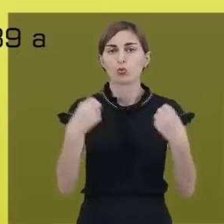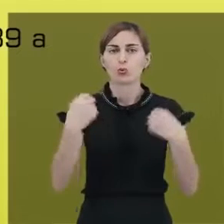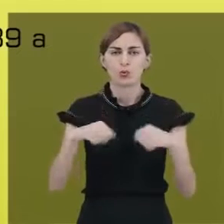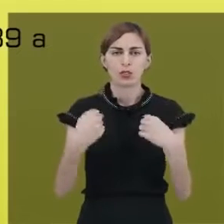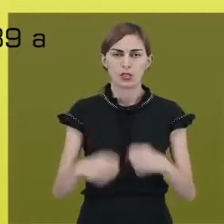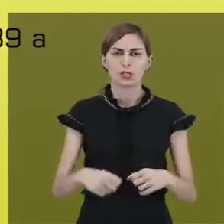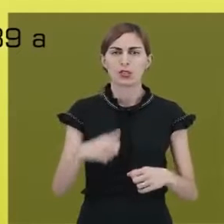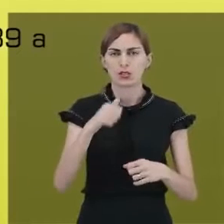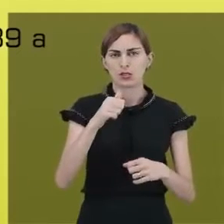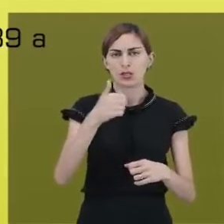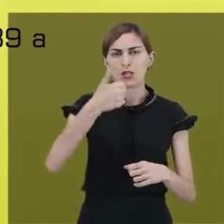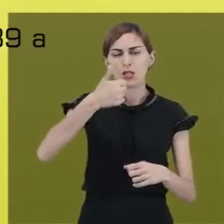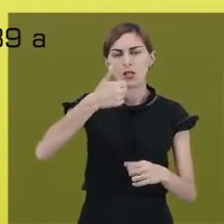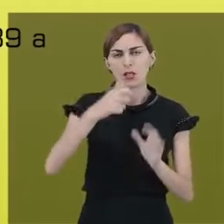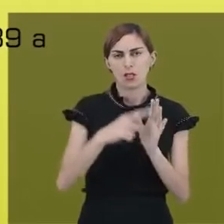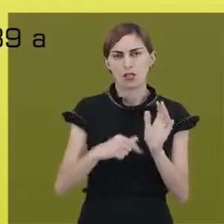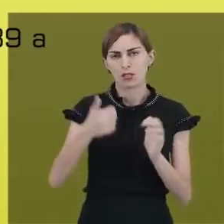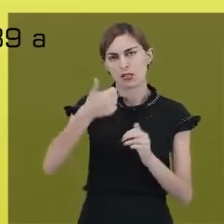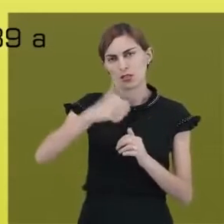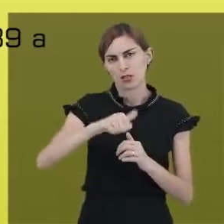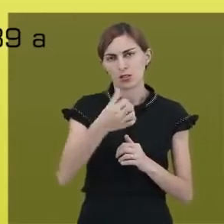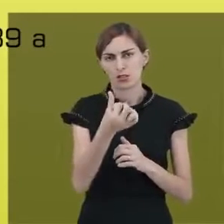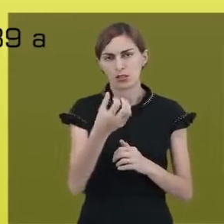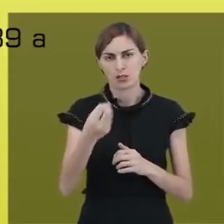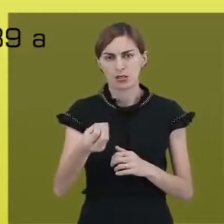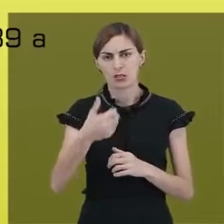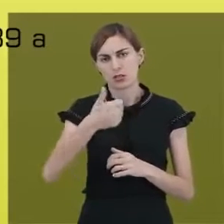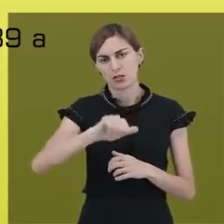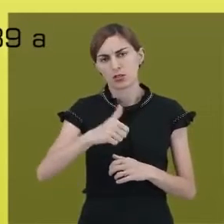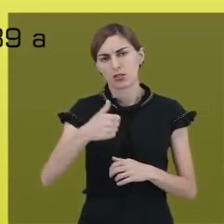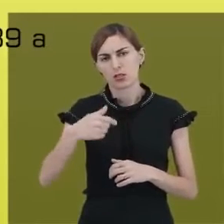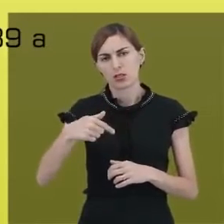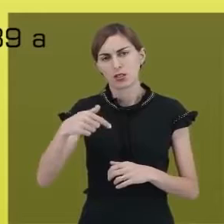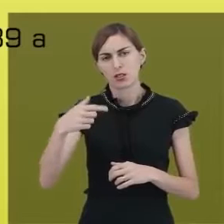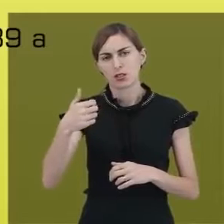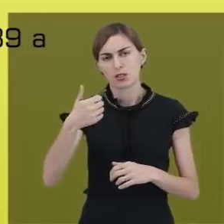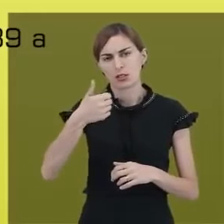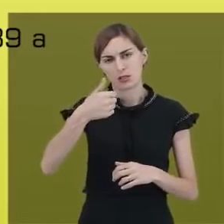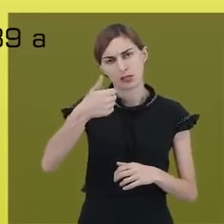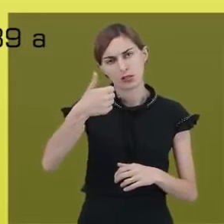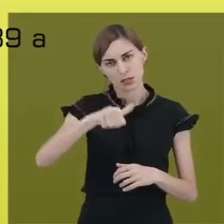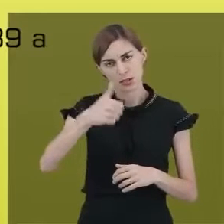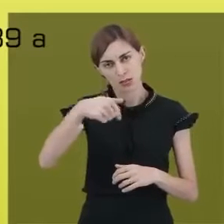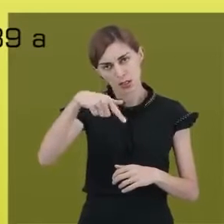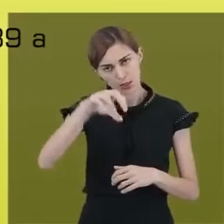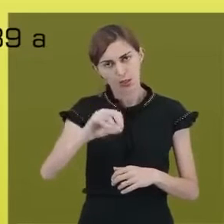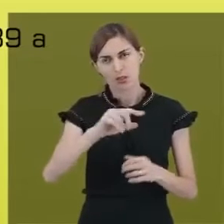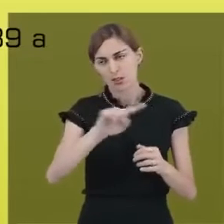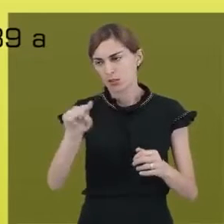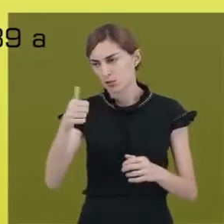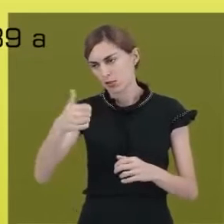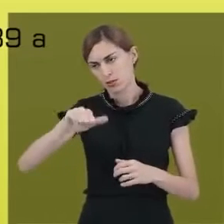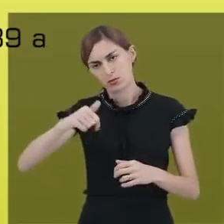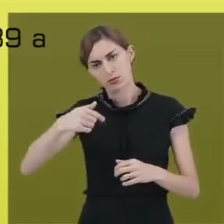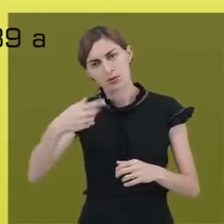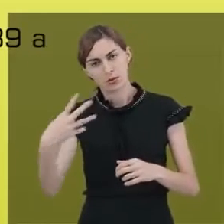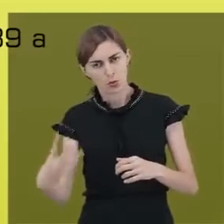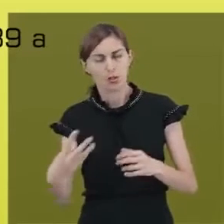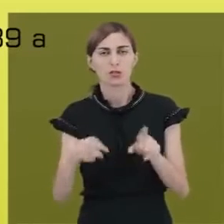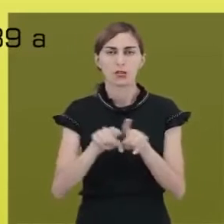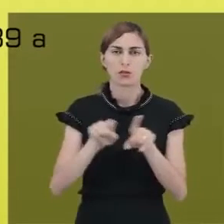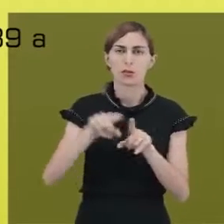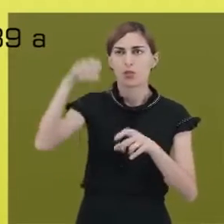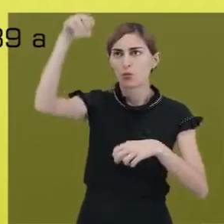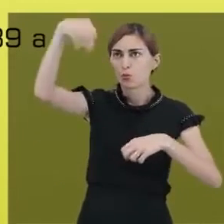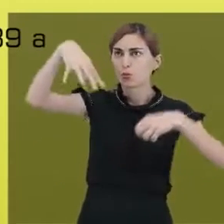entre o artigo 170 e 174 do mesmo capítulo da CLT. A iluminação de emergência, a iluminação natural também